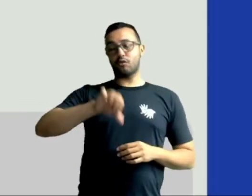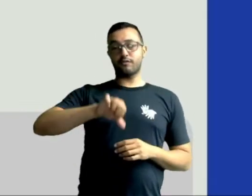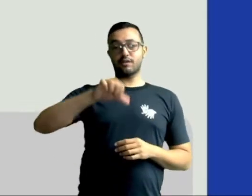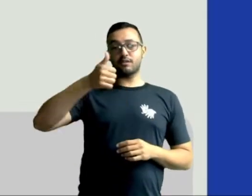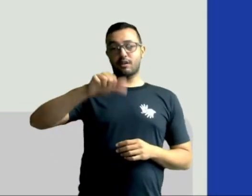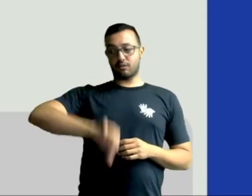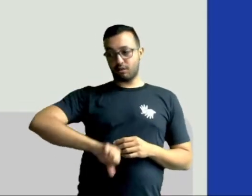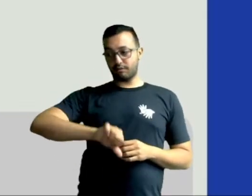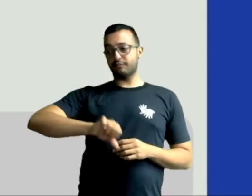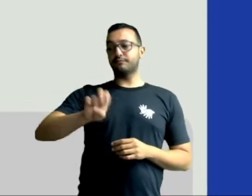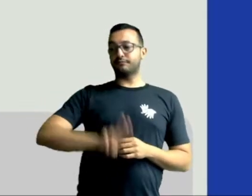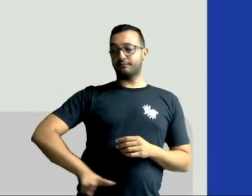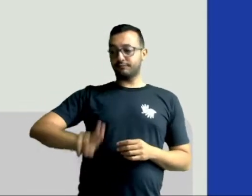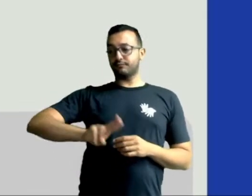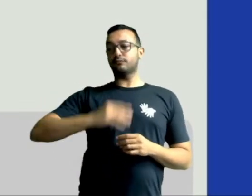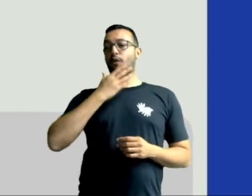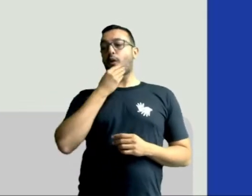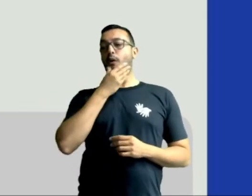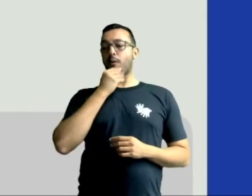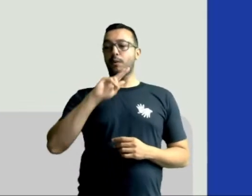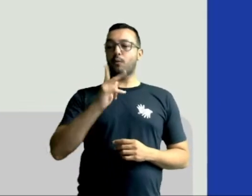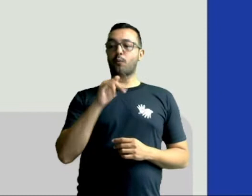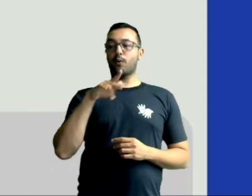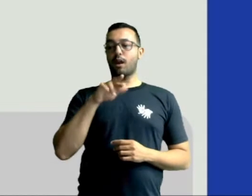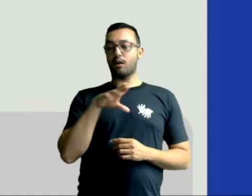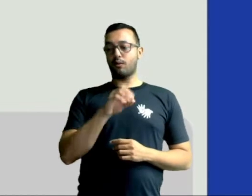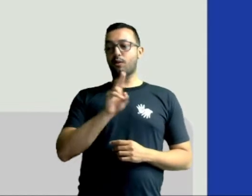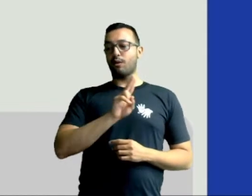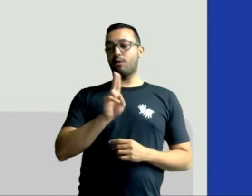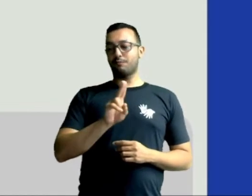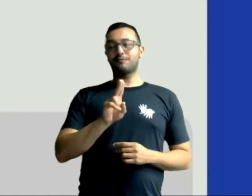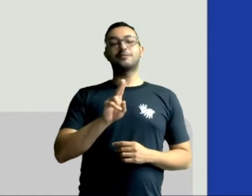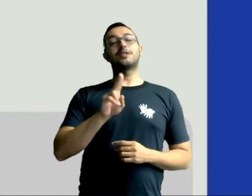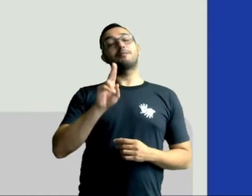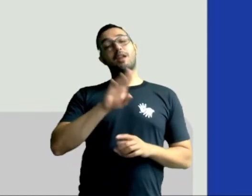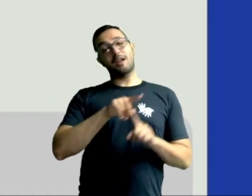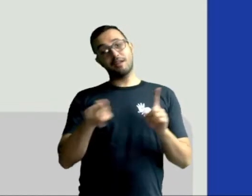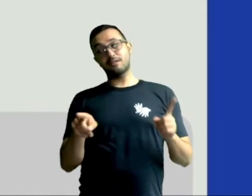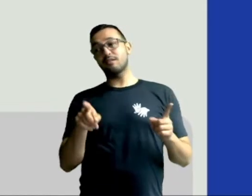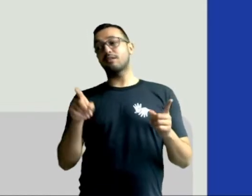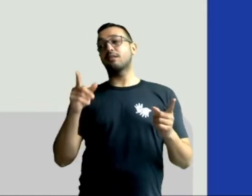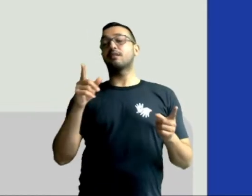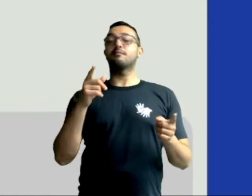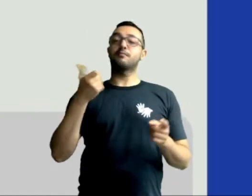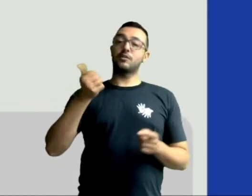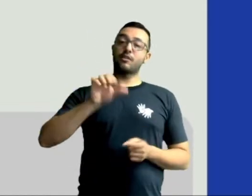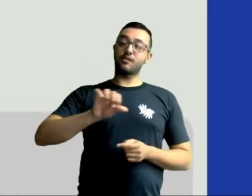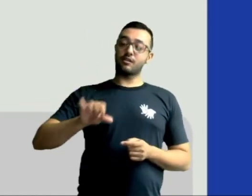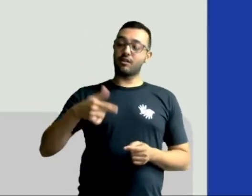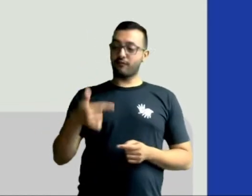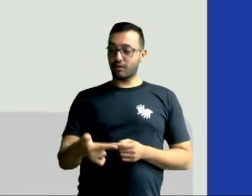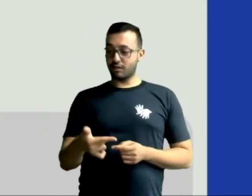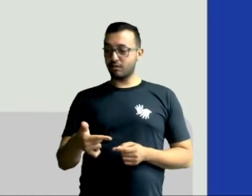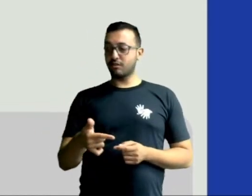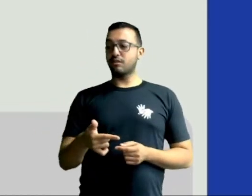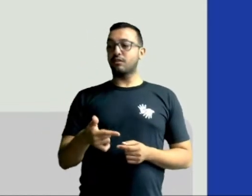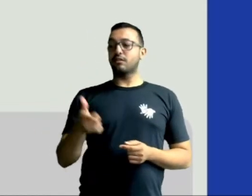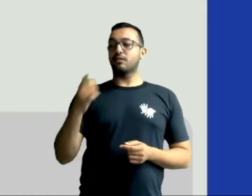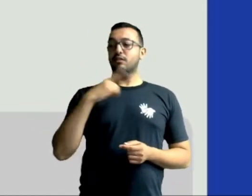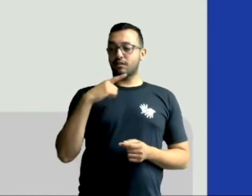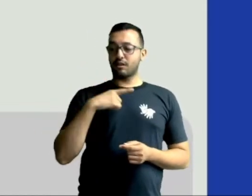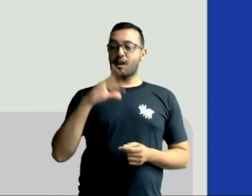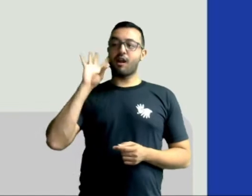quando ele foi utilizado por um húngaro, né, só que apenas em 1992 que ele